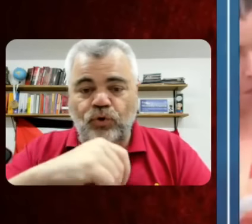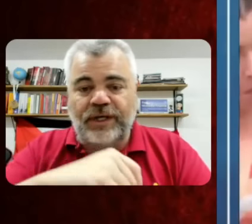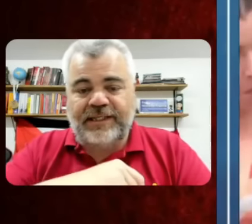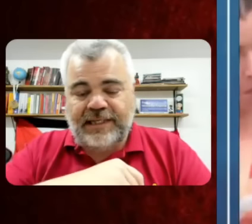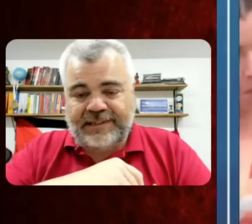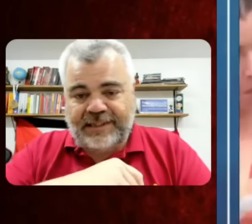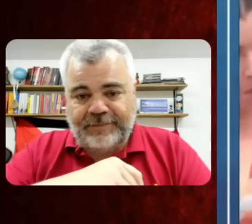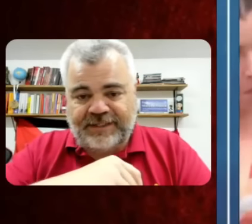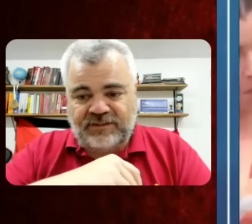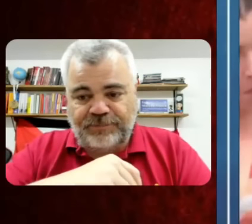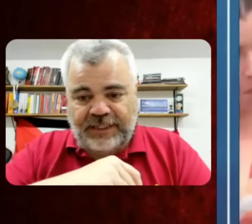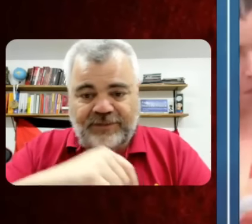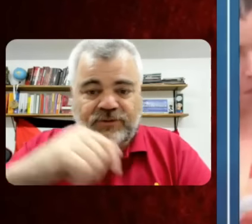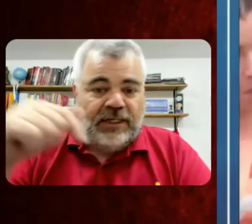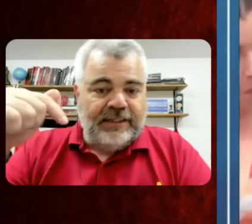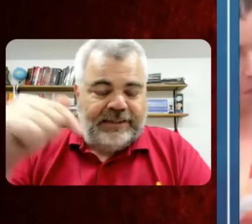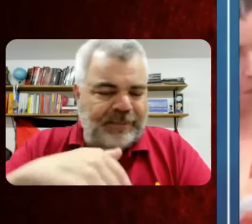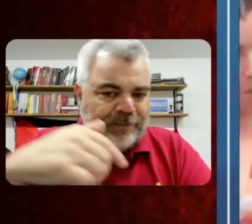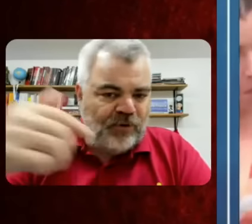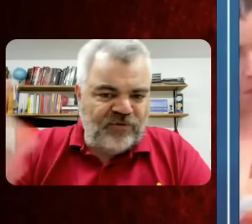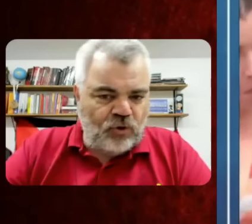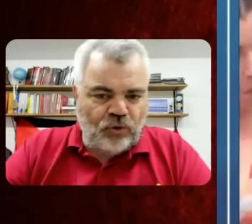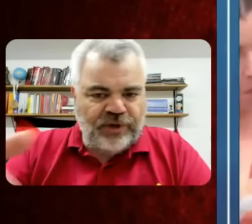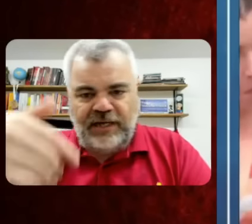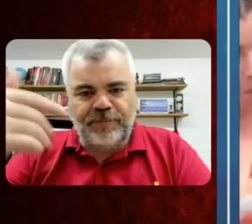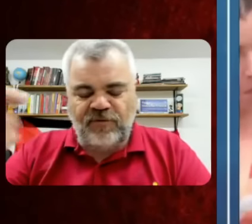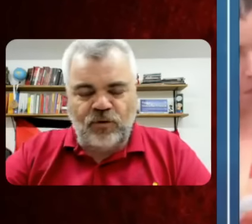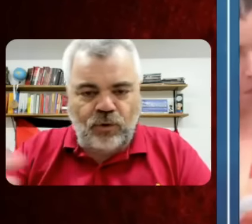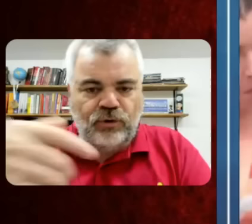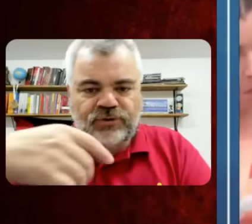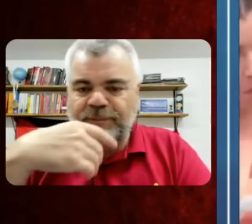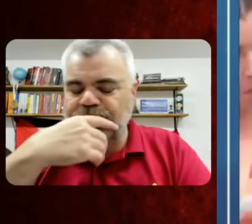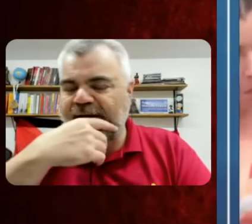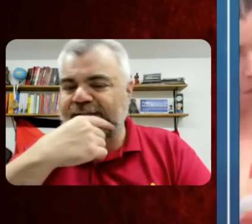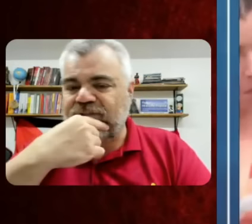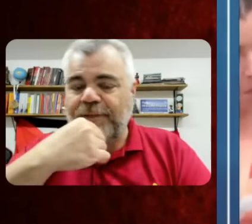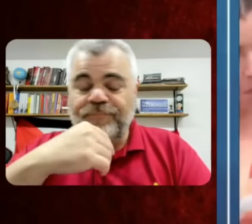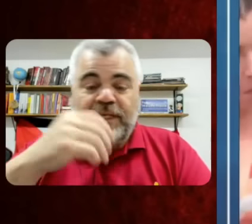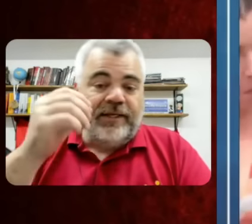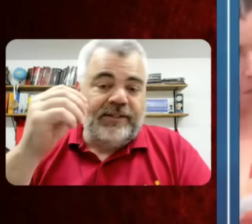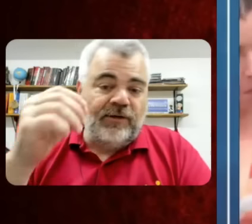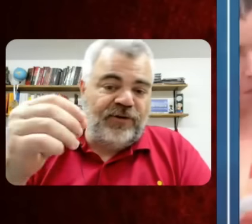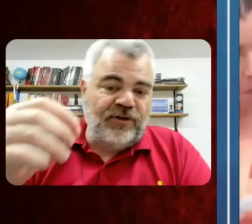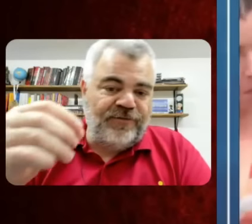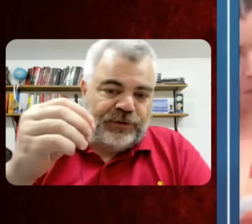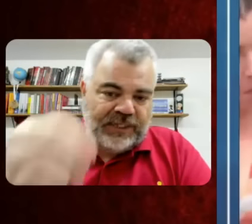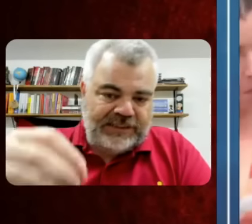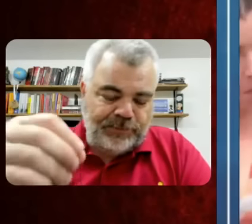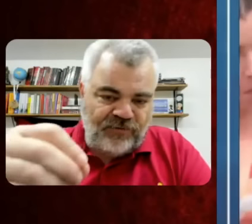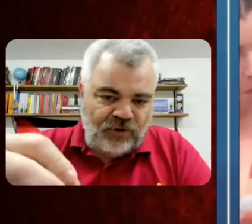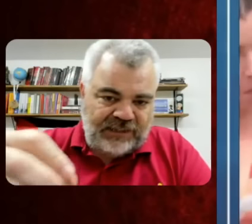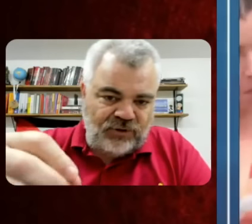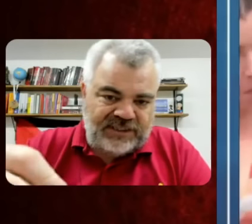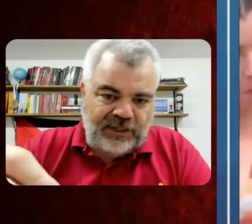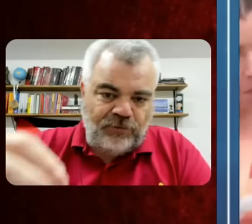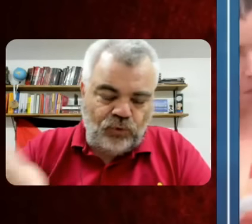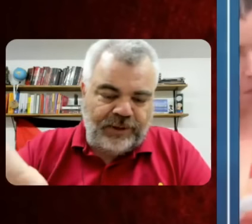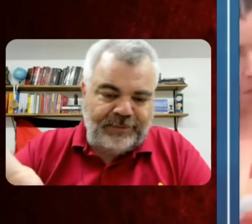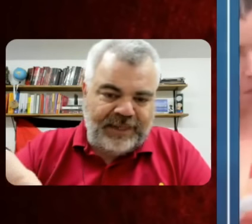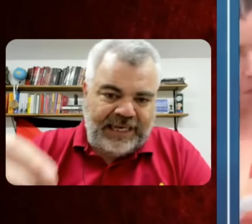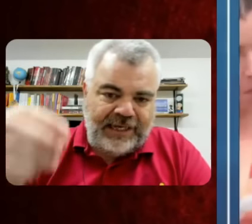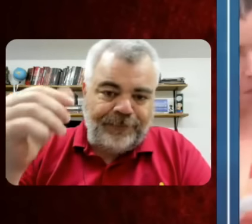enxotou ali da da Câmara dos Deputados também provocou ele e provocou outros deputados né então foi ouvido esse provocador